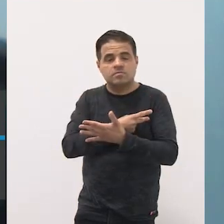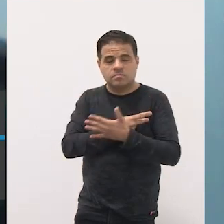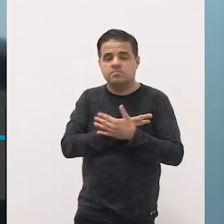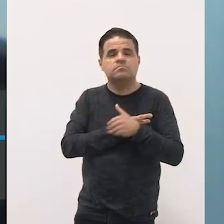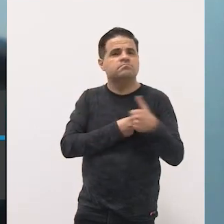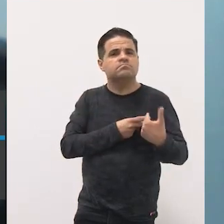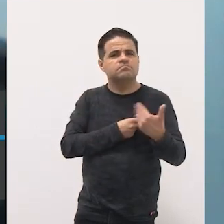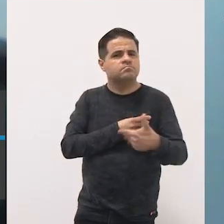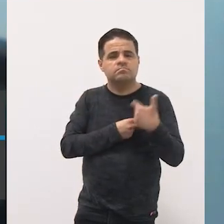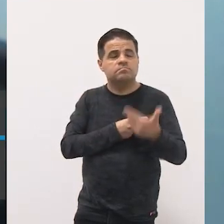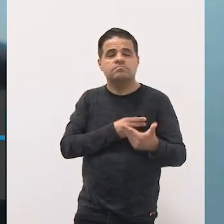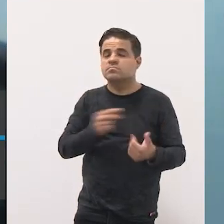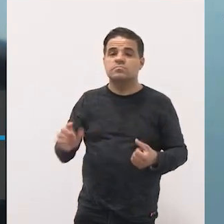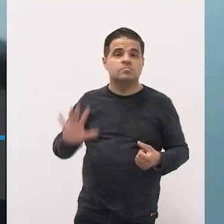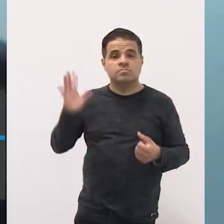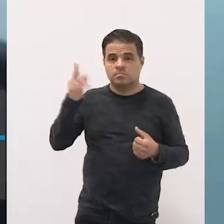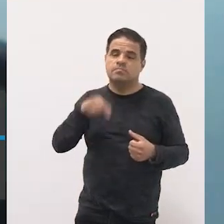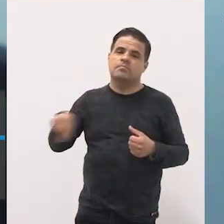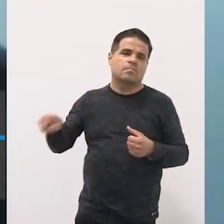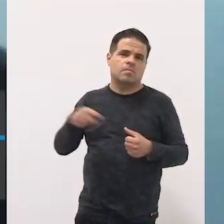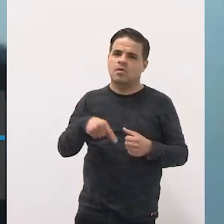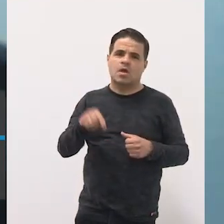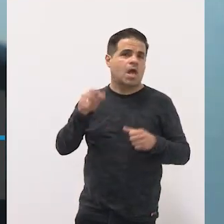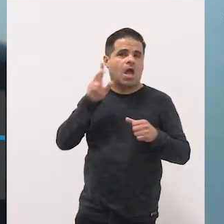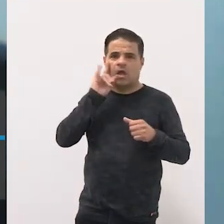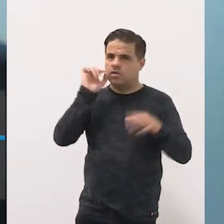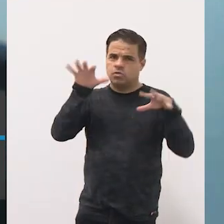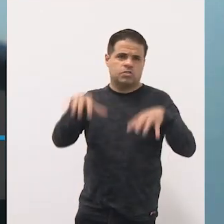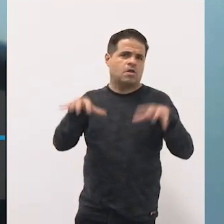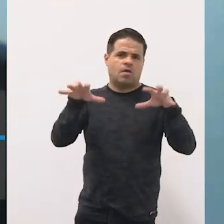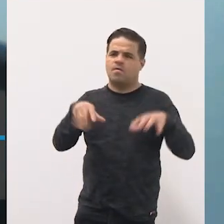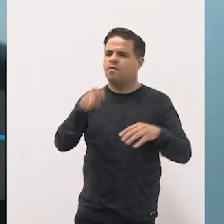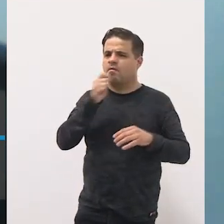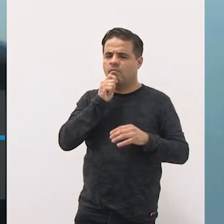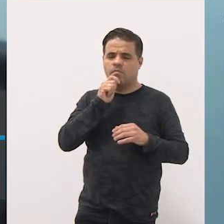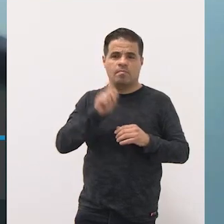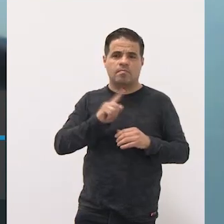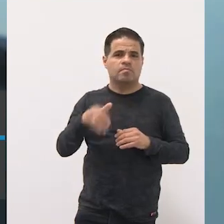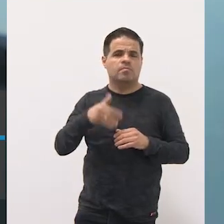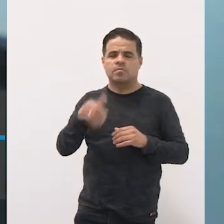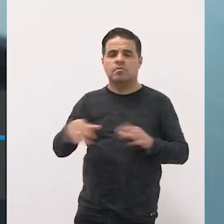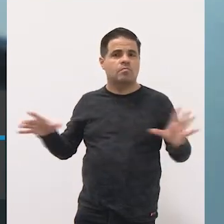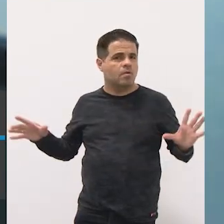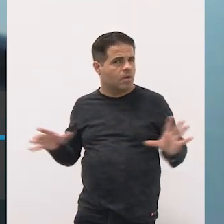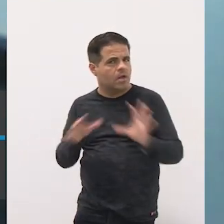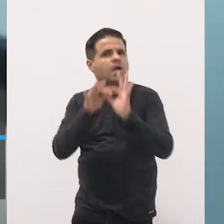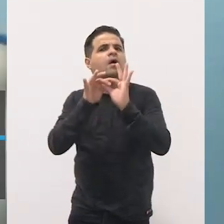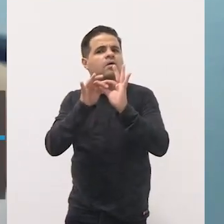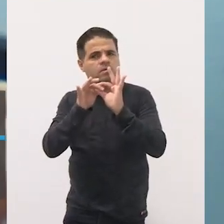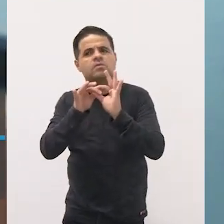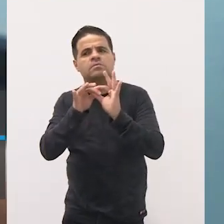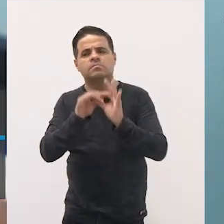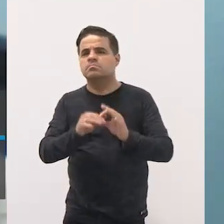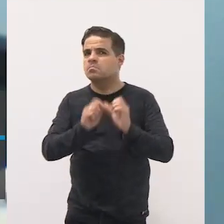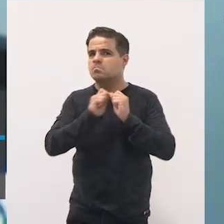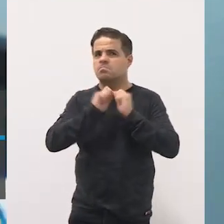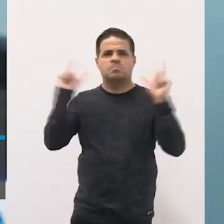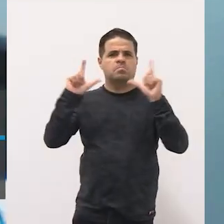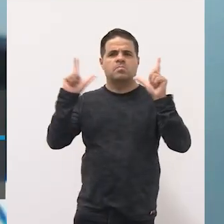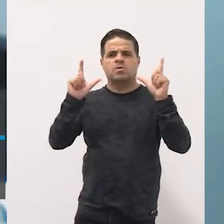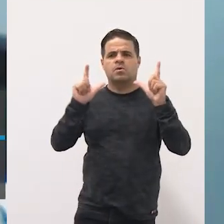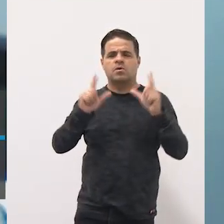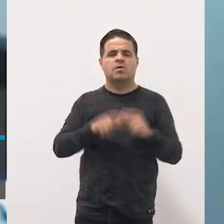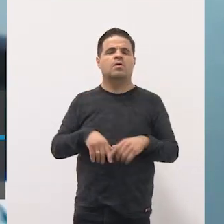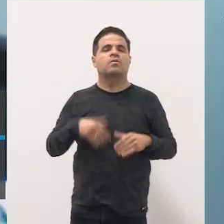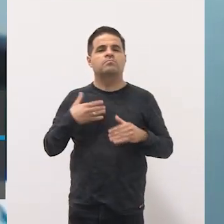errado. Então, aquele dia não choveu. Mas foi uma ligação que foi feita, deu um tilt na